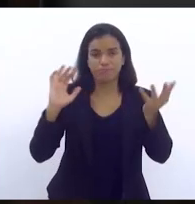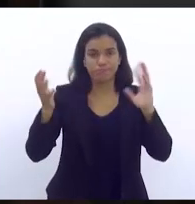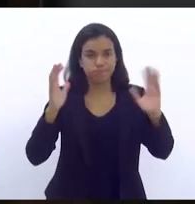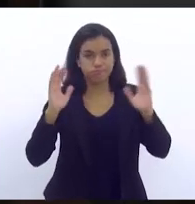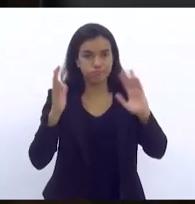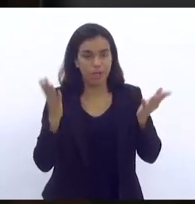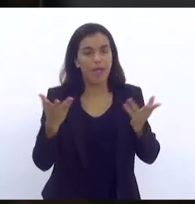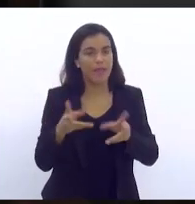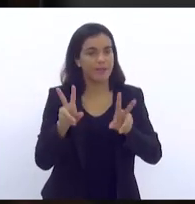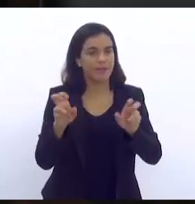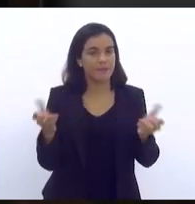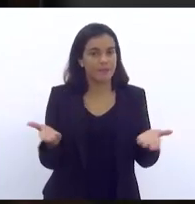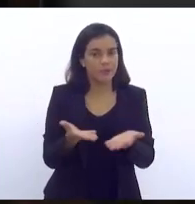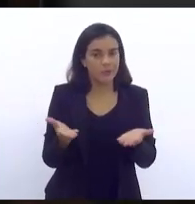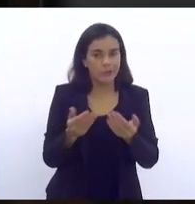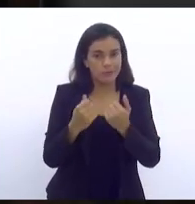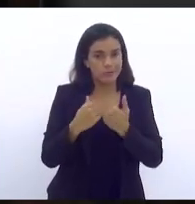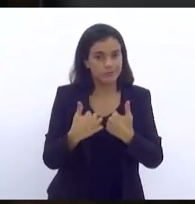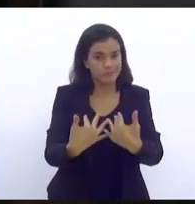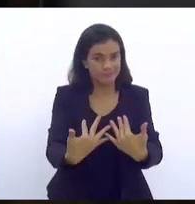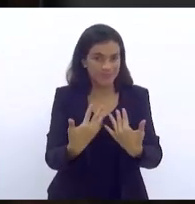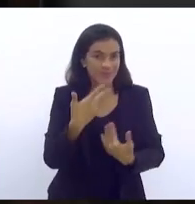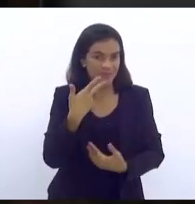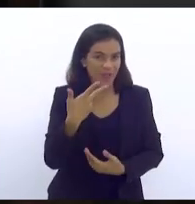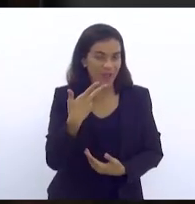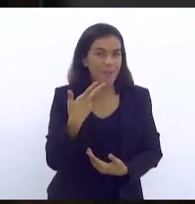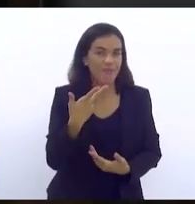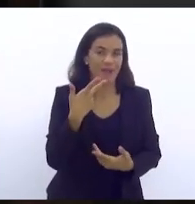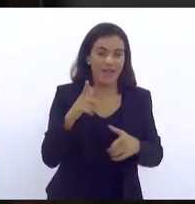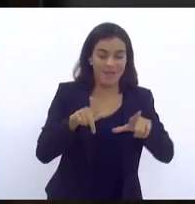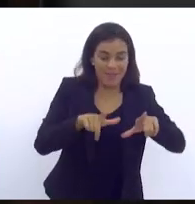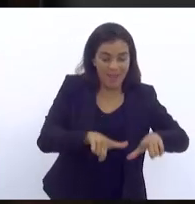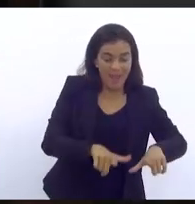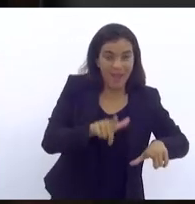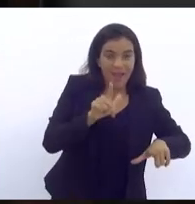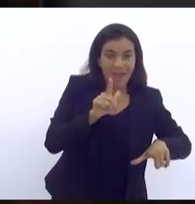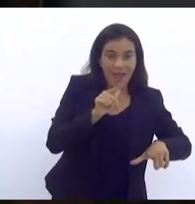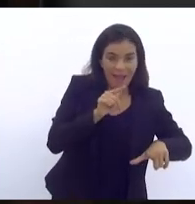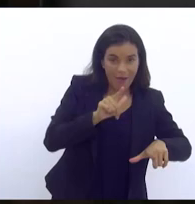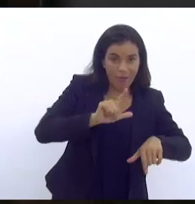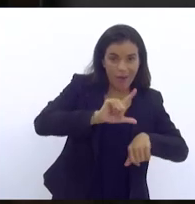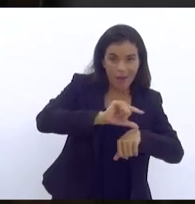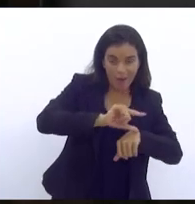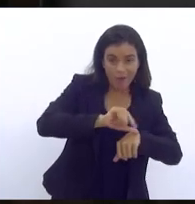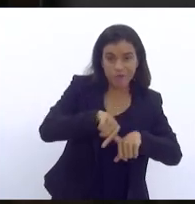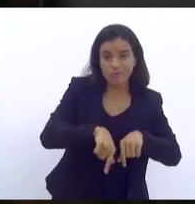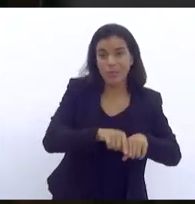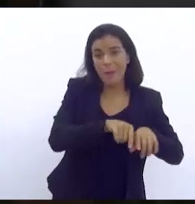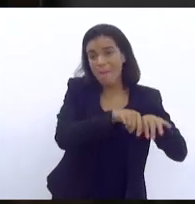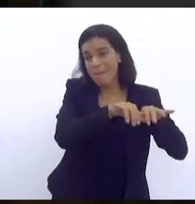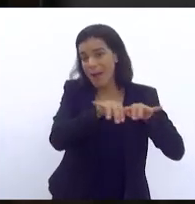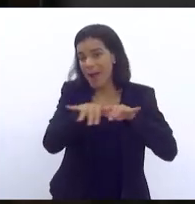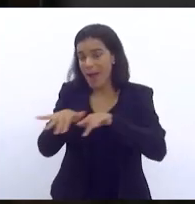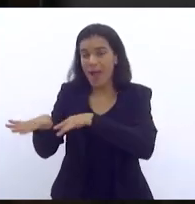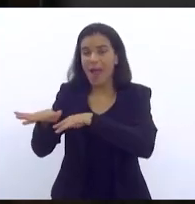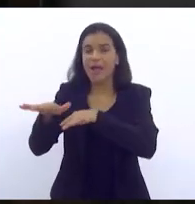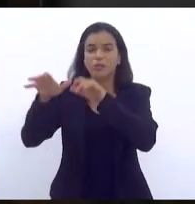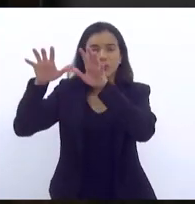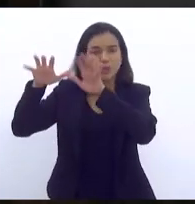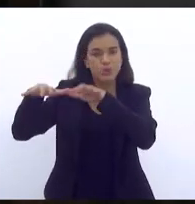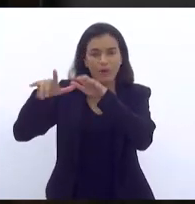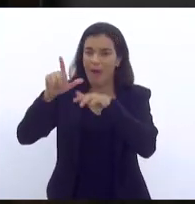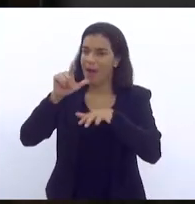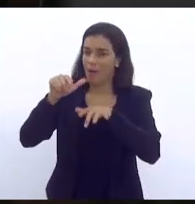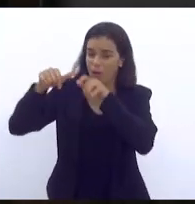temática dessa audiência ou seja vamos dos hidrômetros às chuvas perpassando Relembrando um pouco a audiência pública